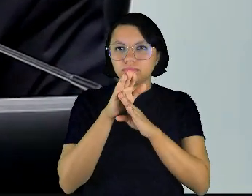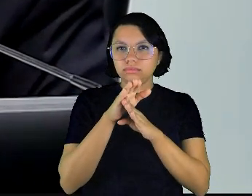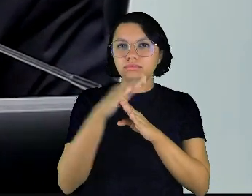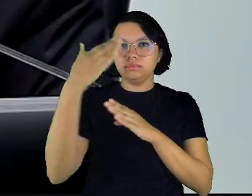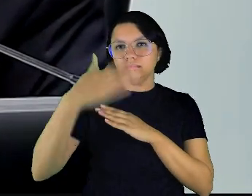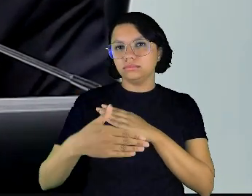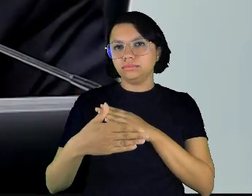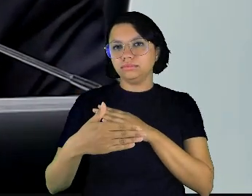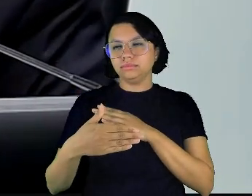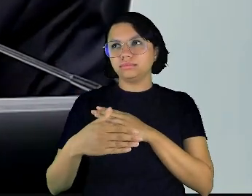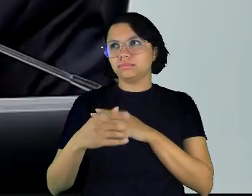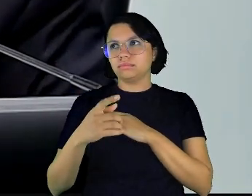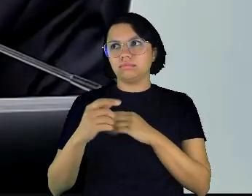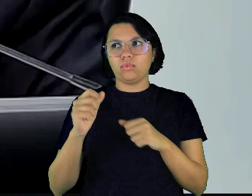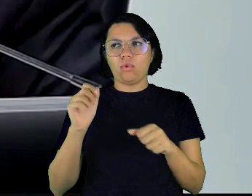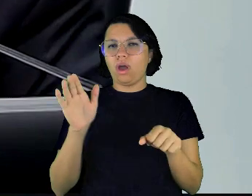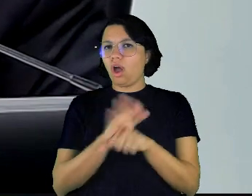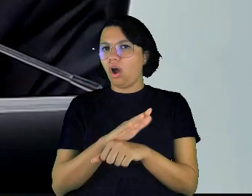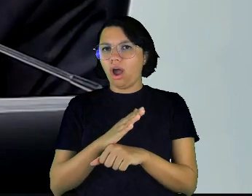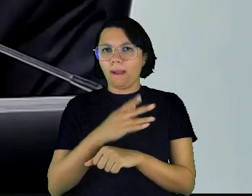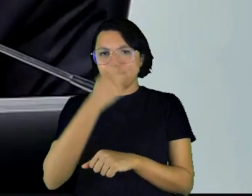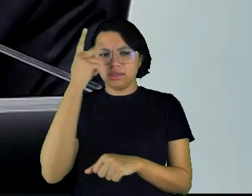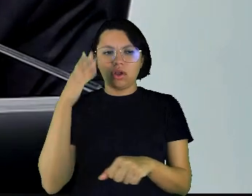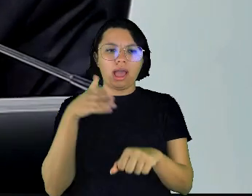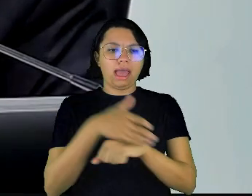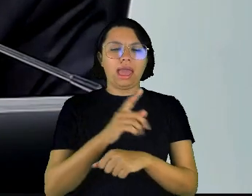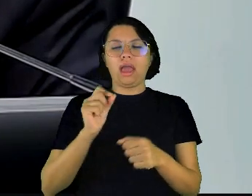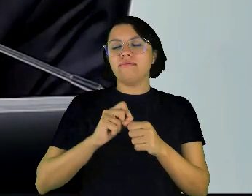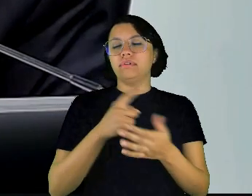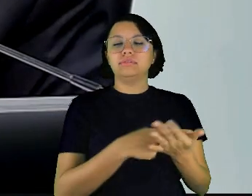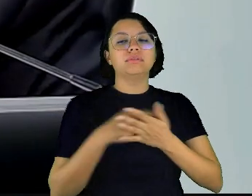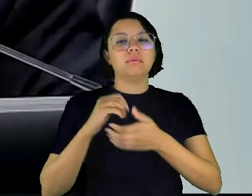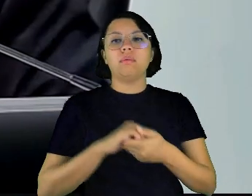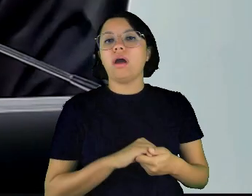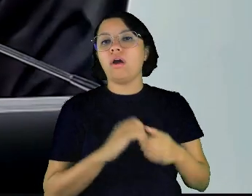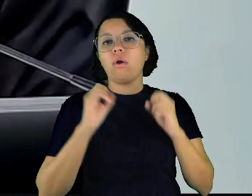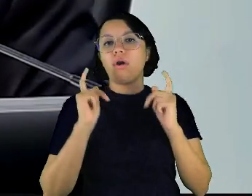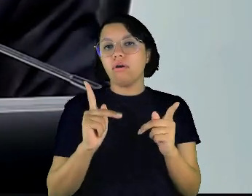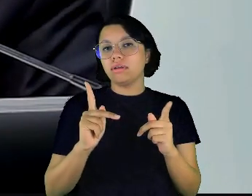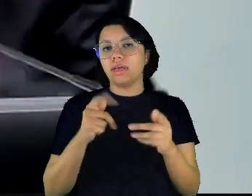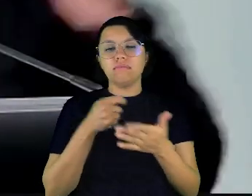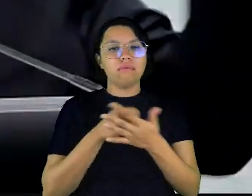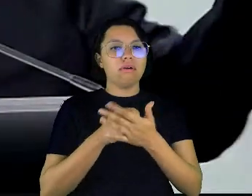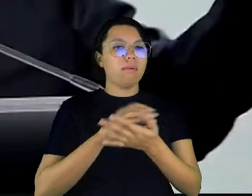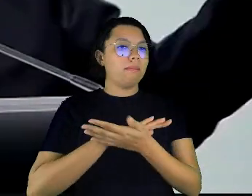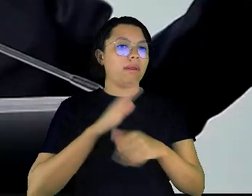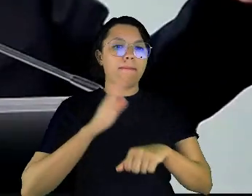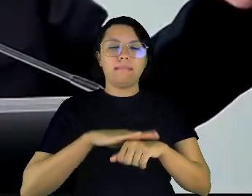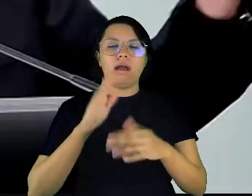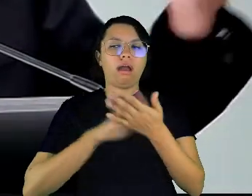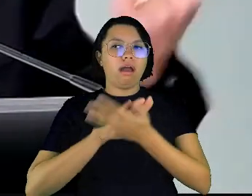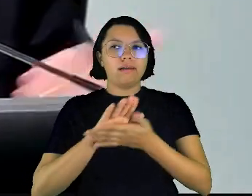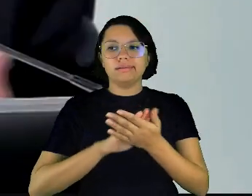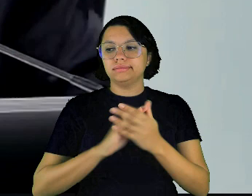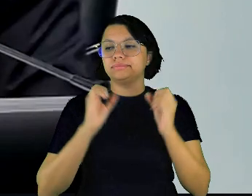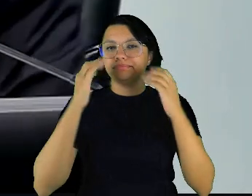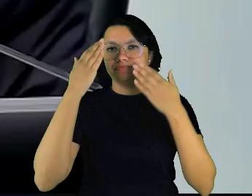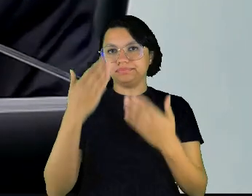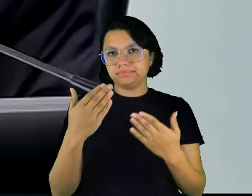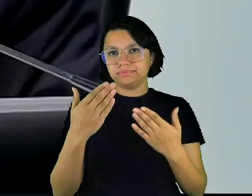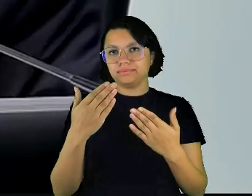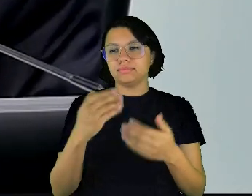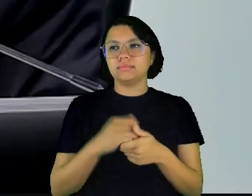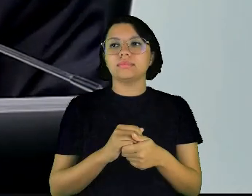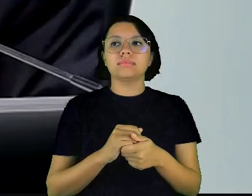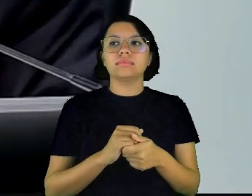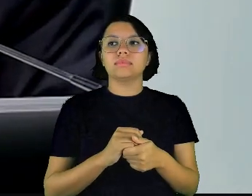pessoas entrarem lá, fazem um acordo e ponto, vamos embora, obrigado, eu não vou te cobrar mais nada, valeu, eu vou para cima do INSS agora, que eu já tenho esse